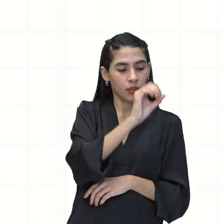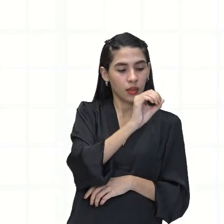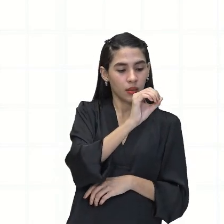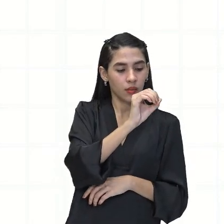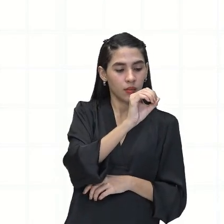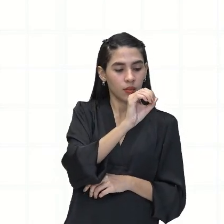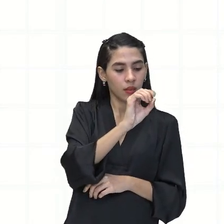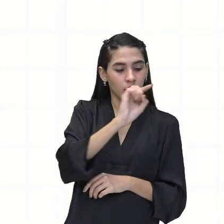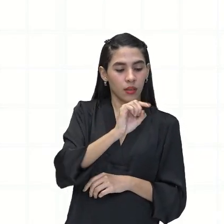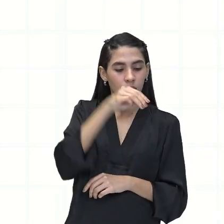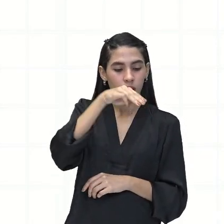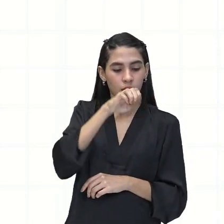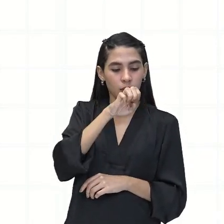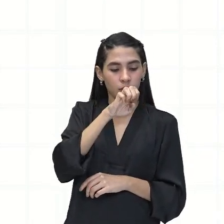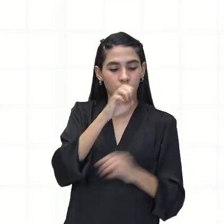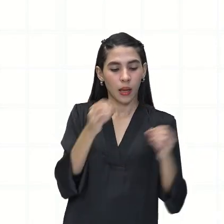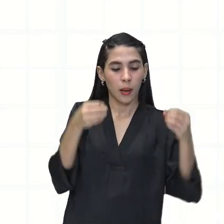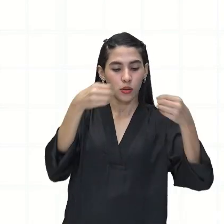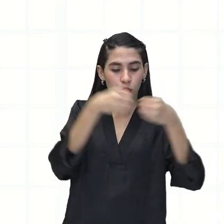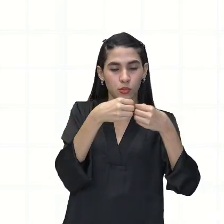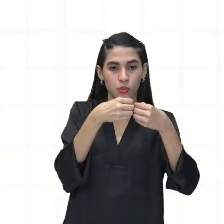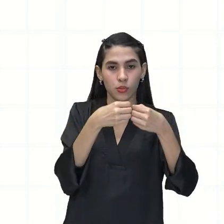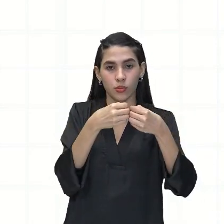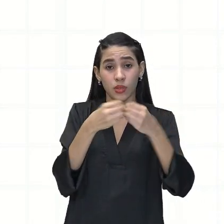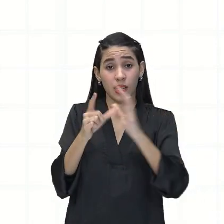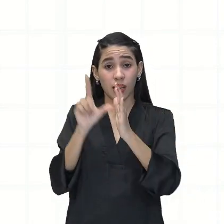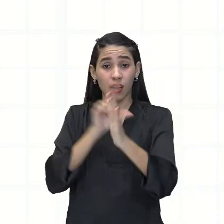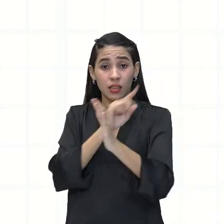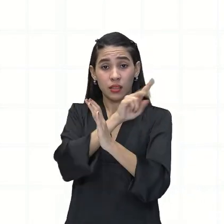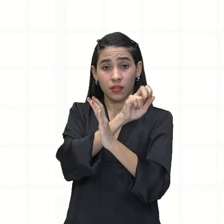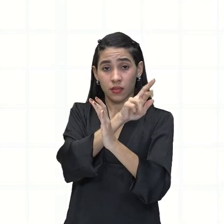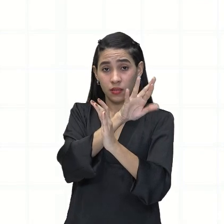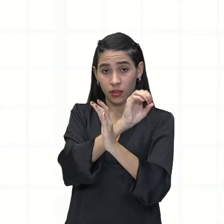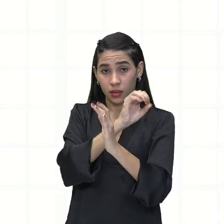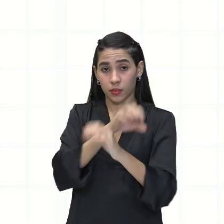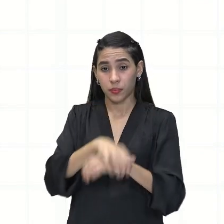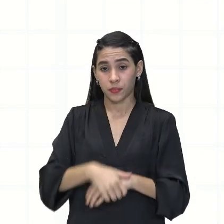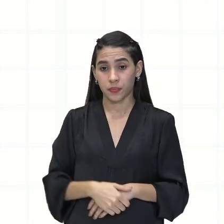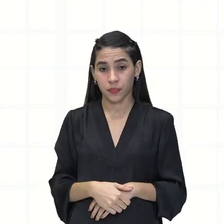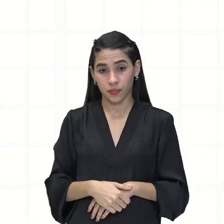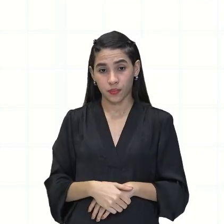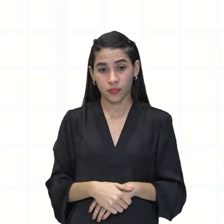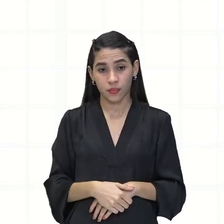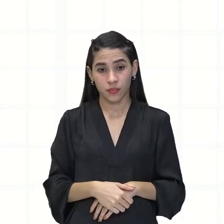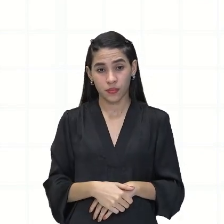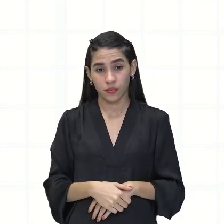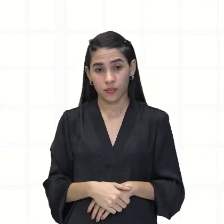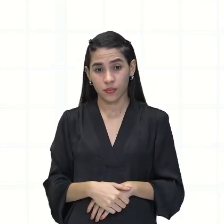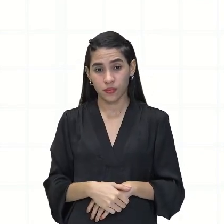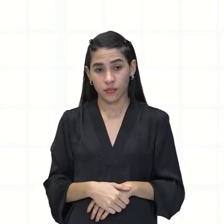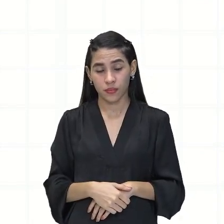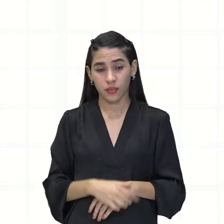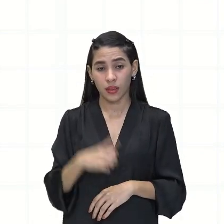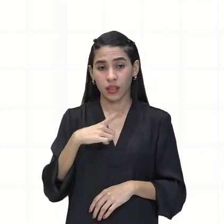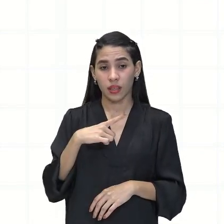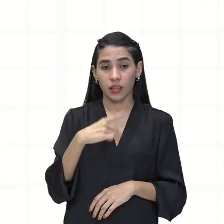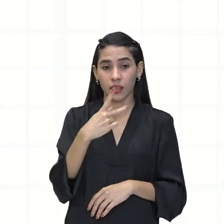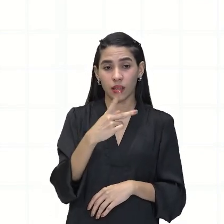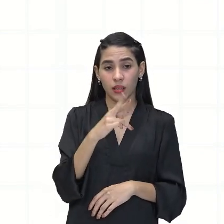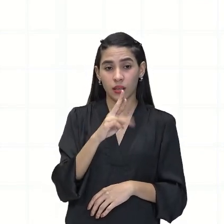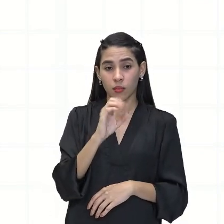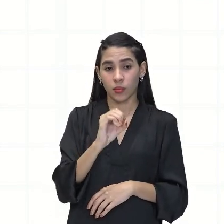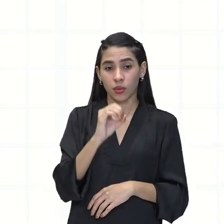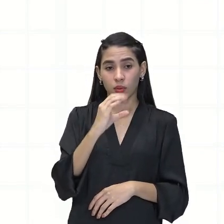me vai vir o quê? Antes do verbo, tá bom? Então, aqui, ó, nós temos uma próclise, porque